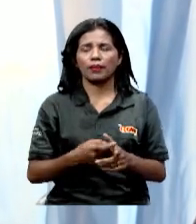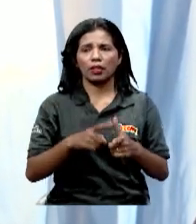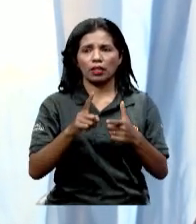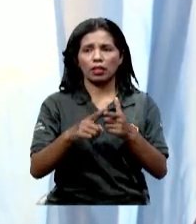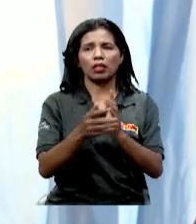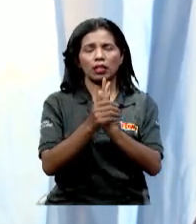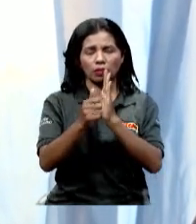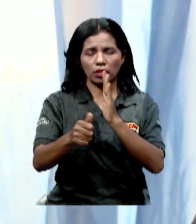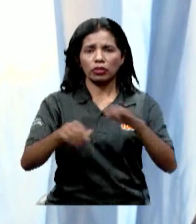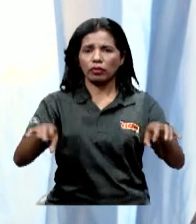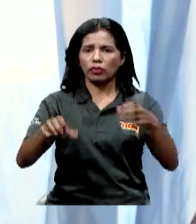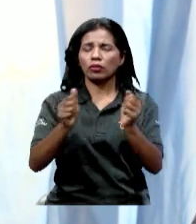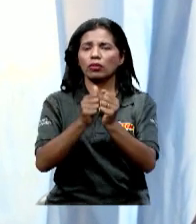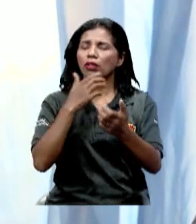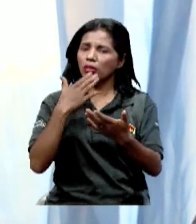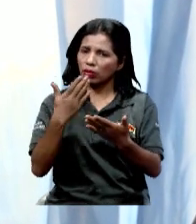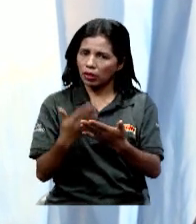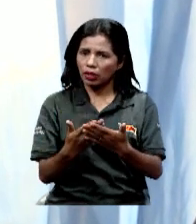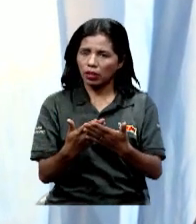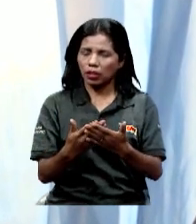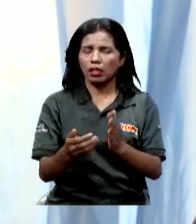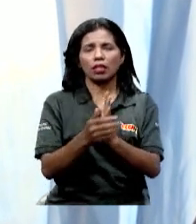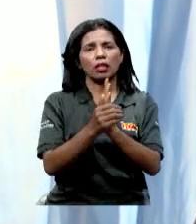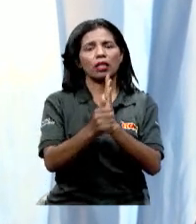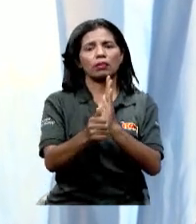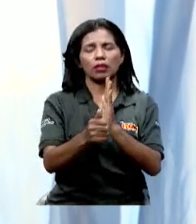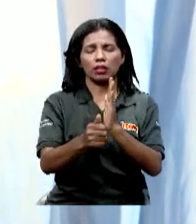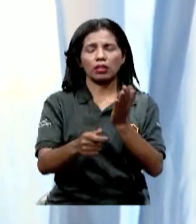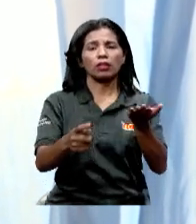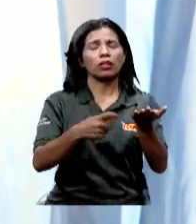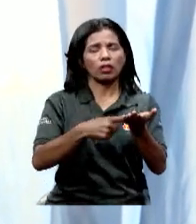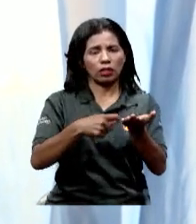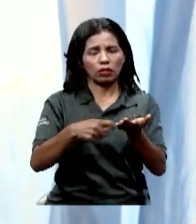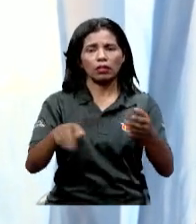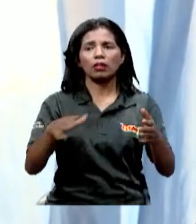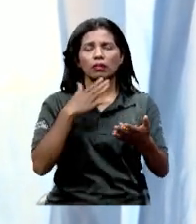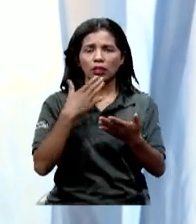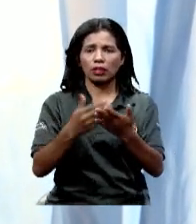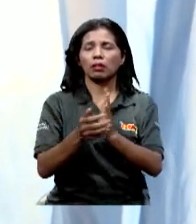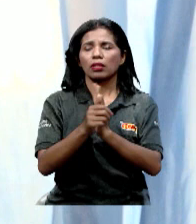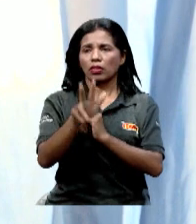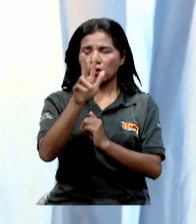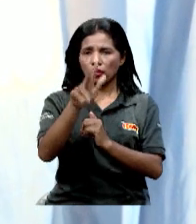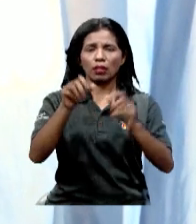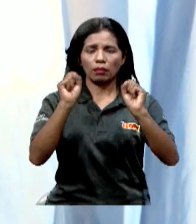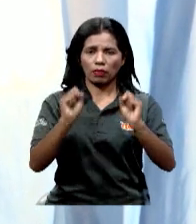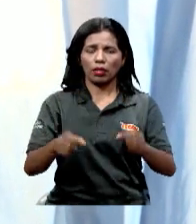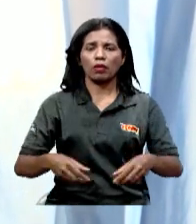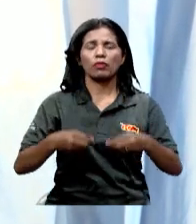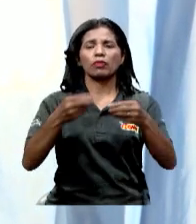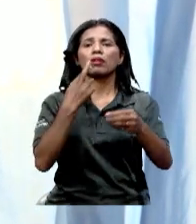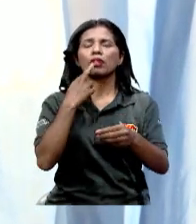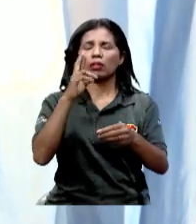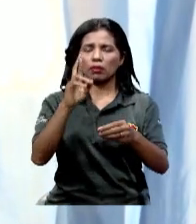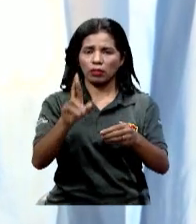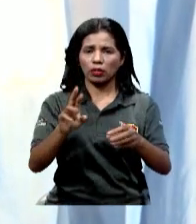capacidade profissional, não capacidade técnica. Capacidade tolo né, bele for resposta o